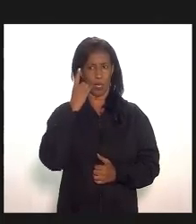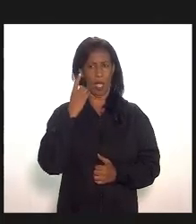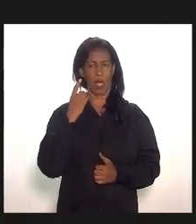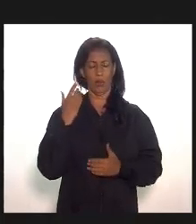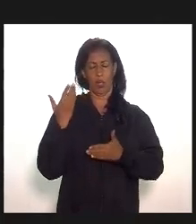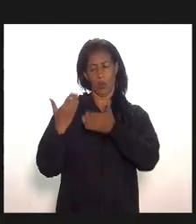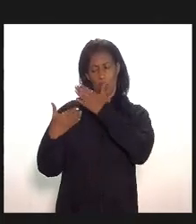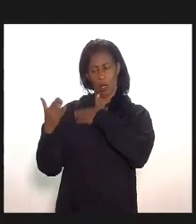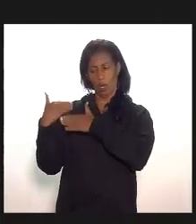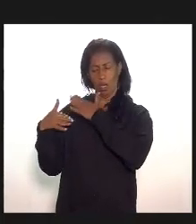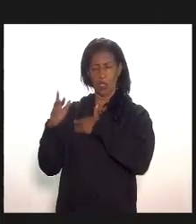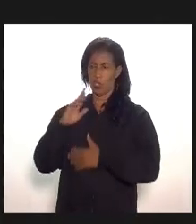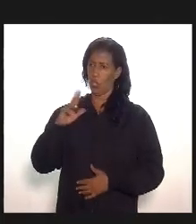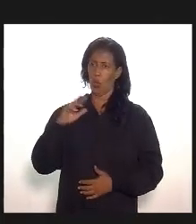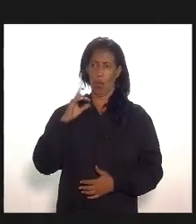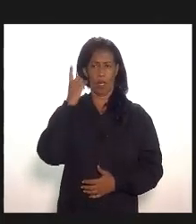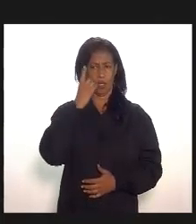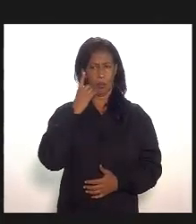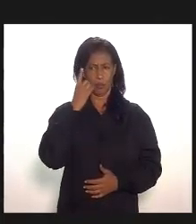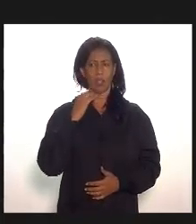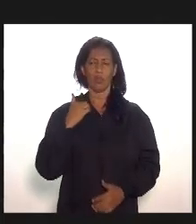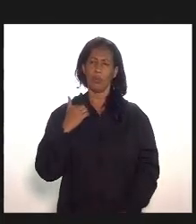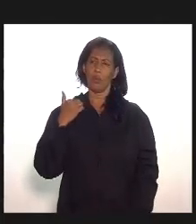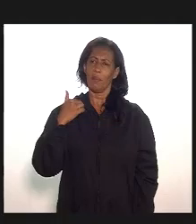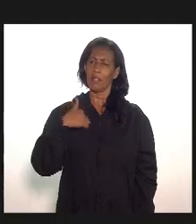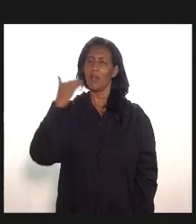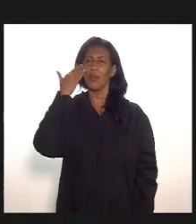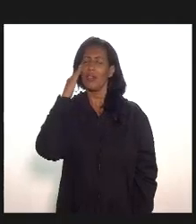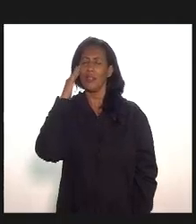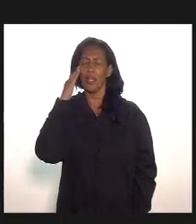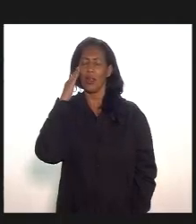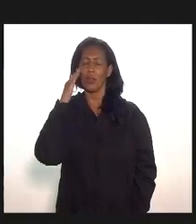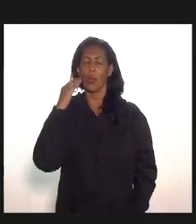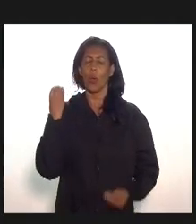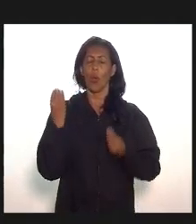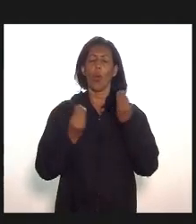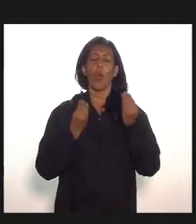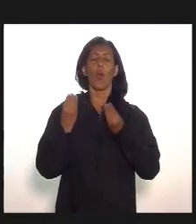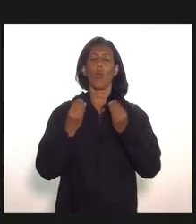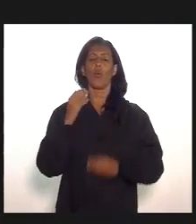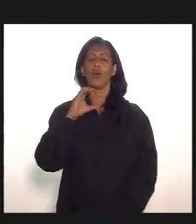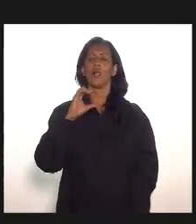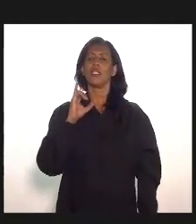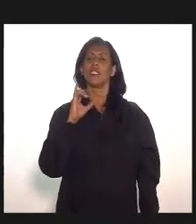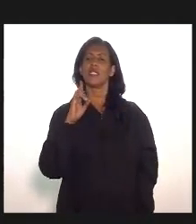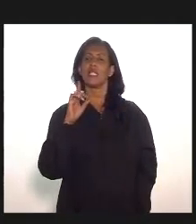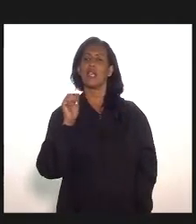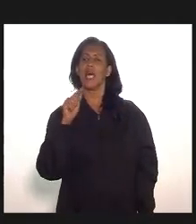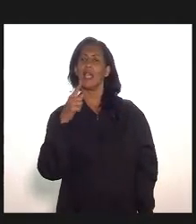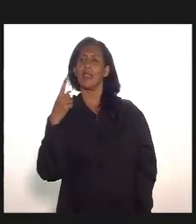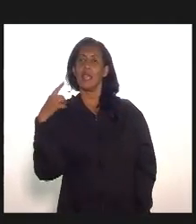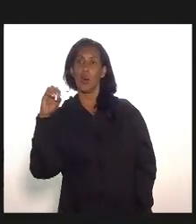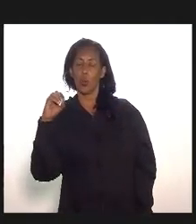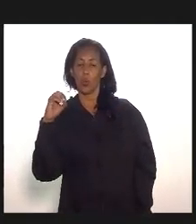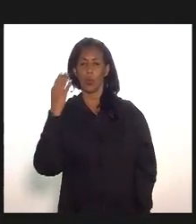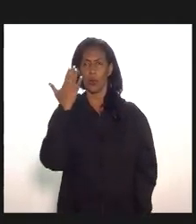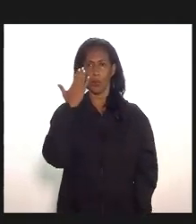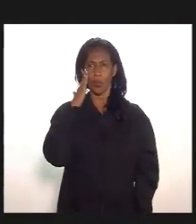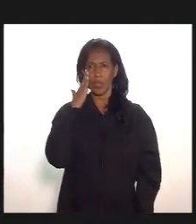mandato ainda, mas tenho convicção que, como cidadão, entendo perfeitamente o intuito de Vossa Excelência